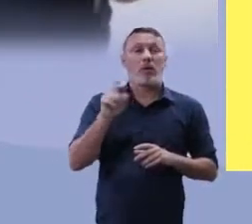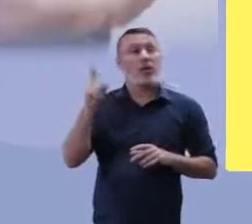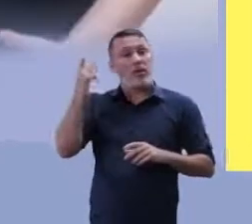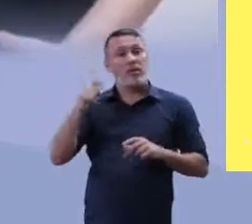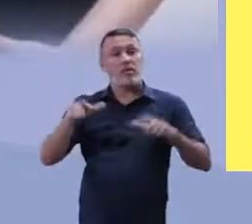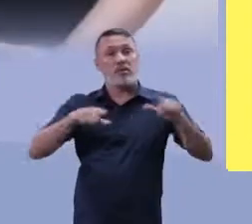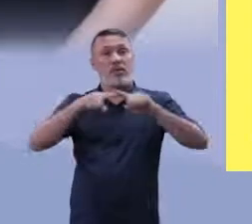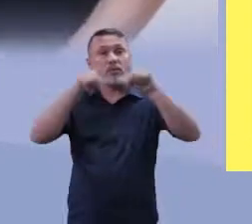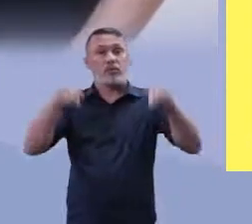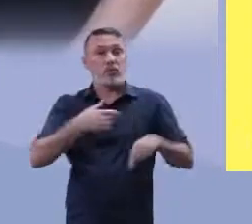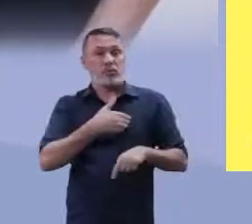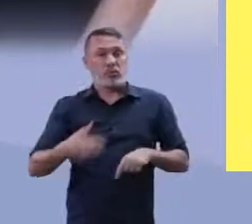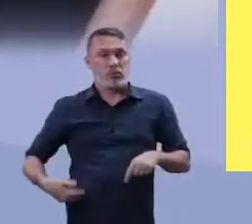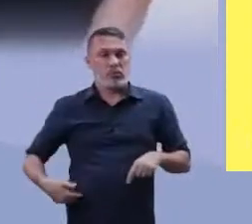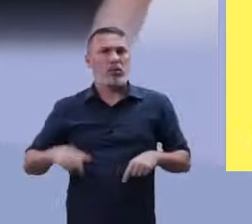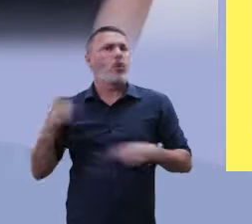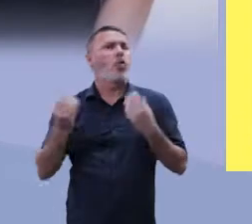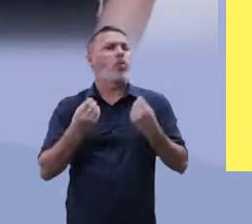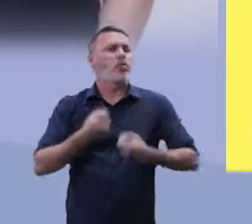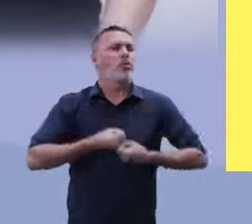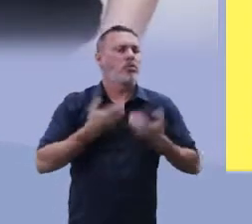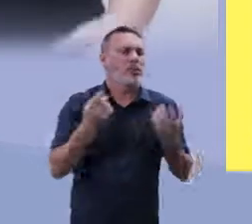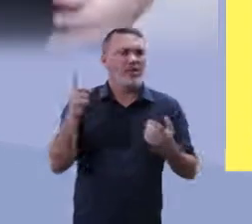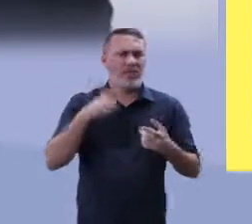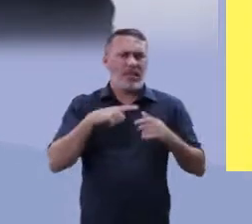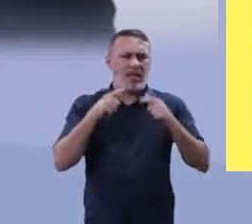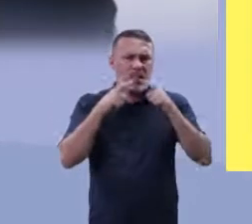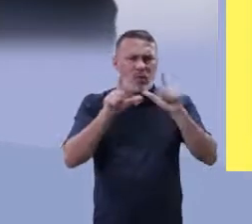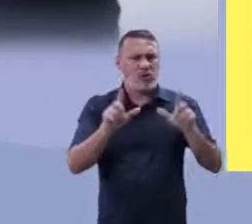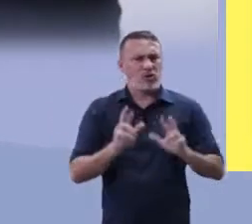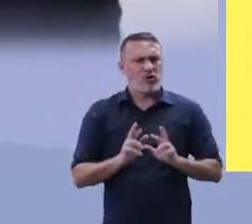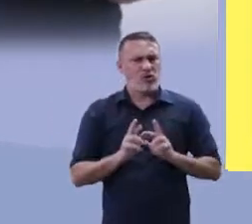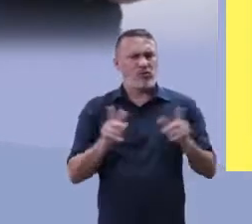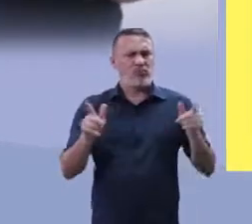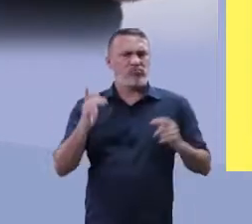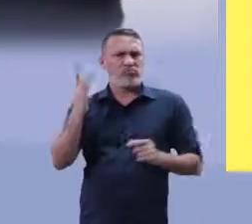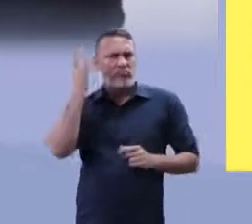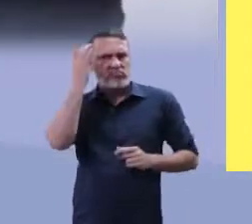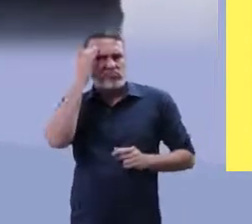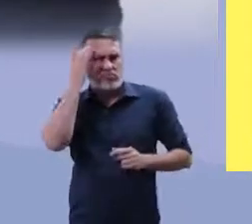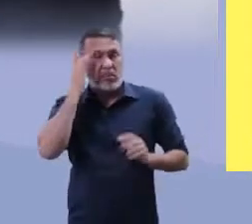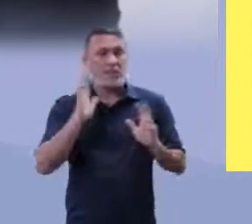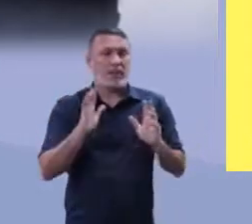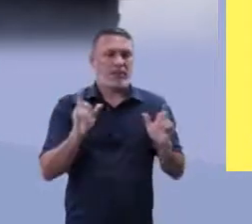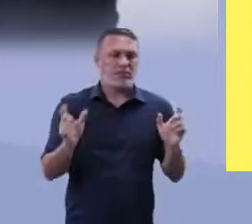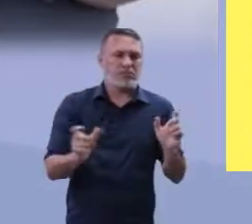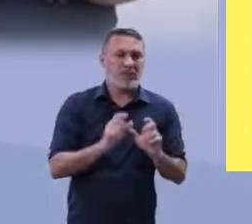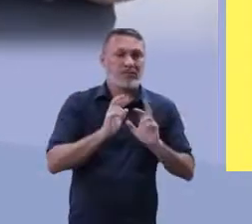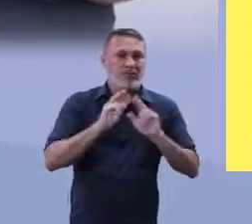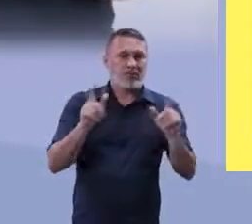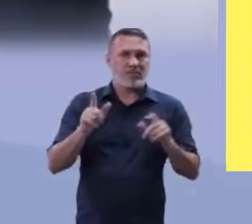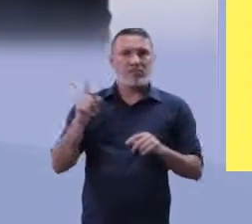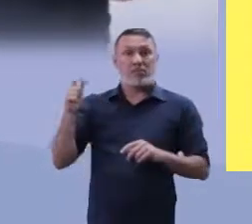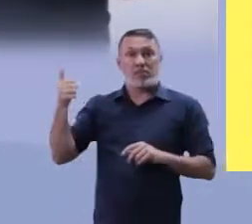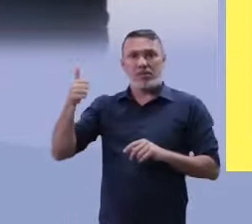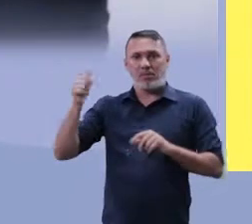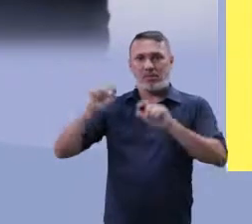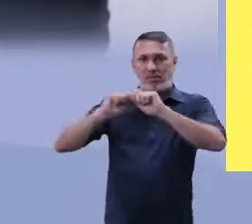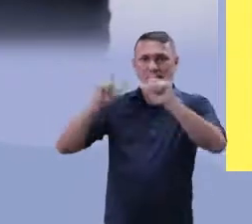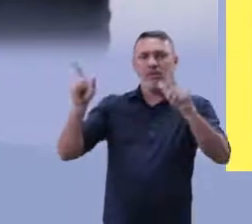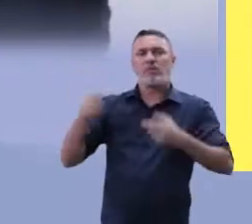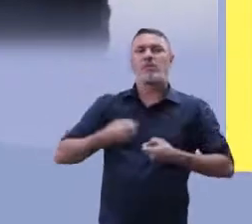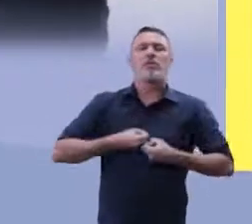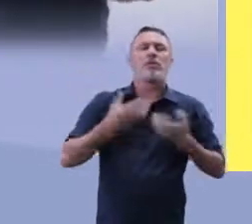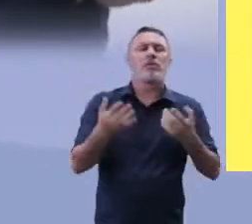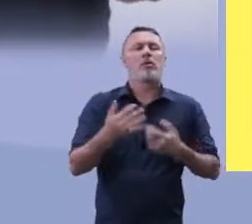de uma linguagem diferenciada, uma linguagem rica, porém muito diferente, esse artista